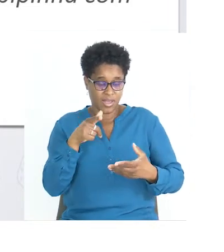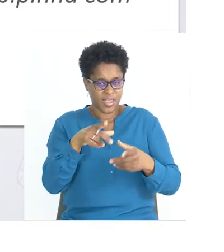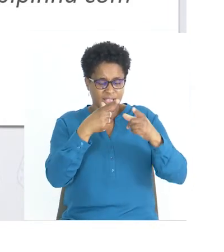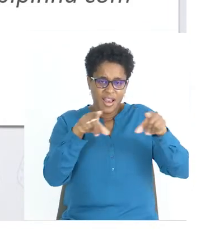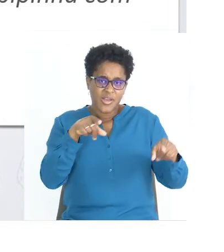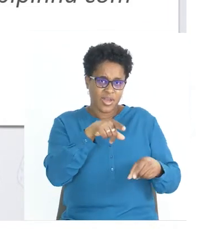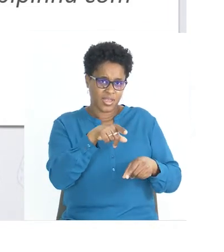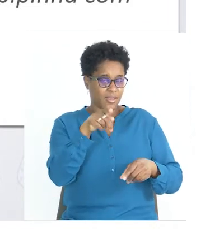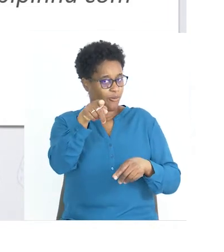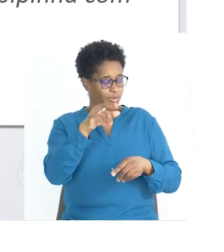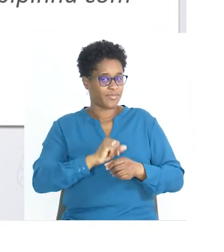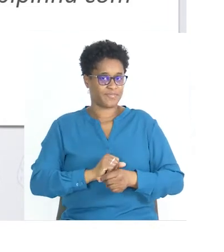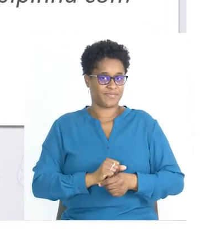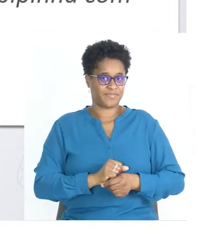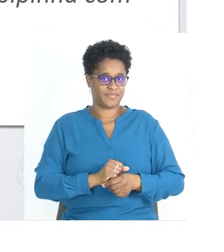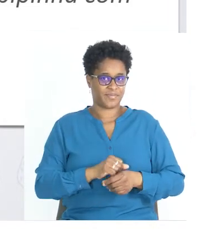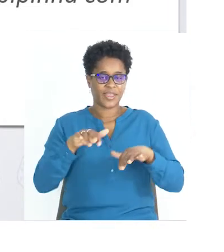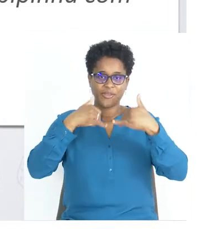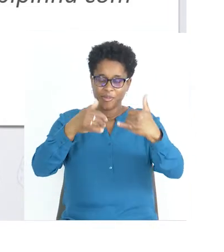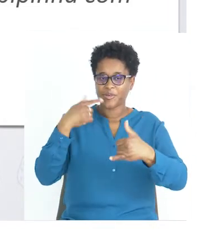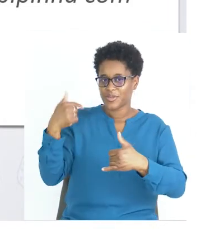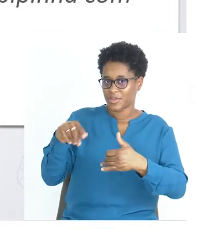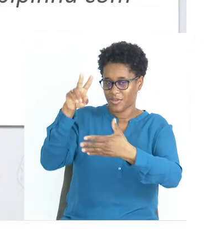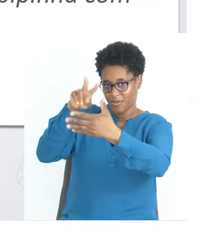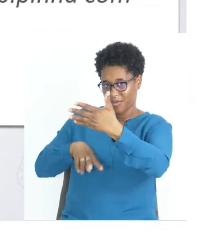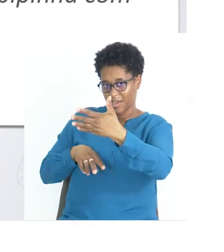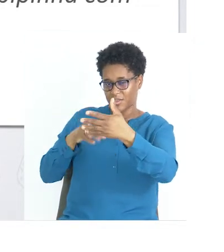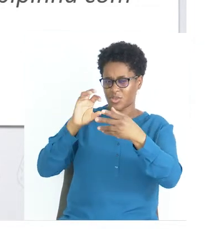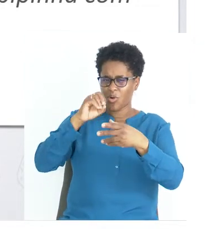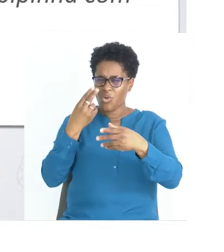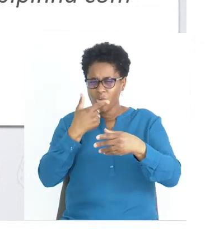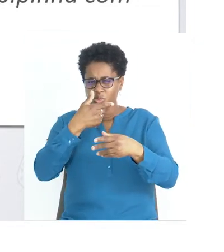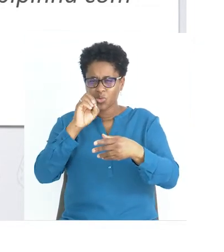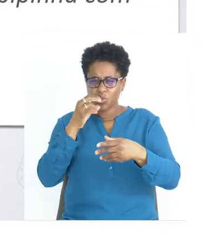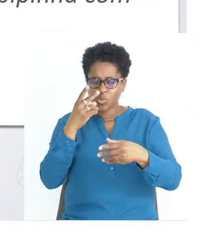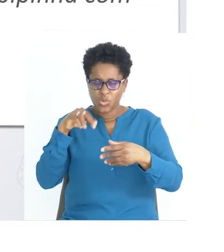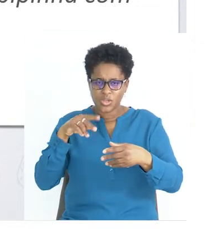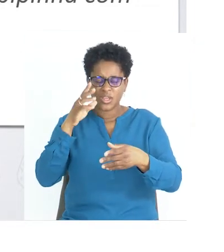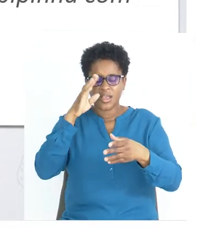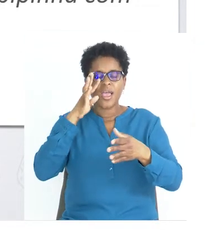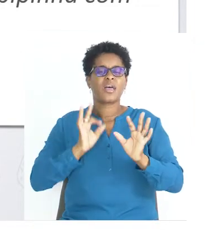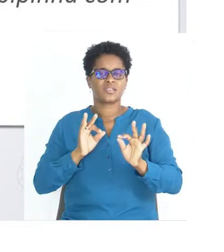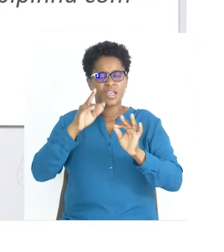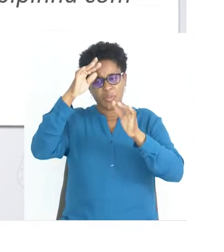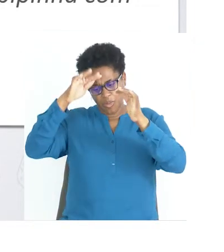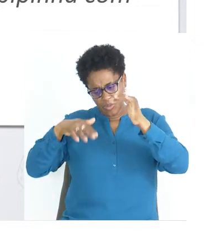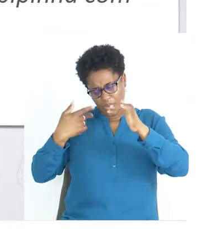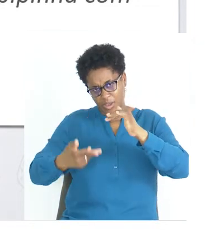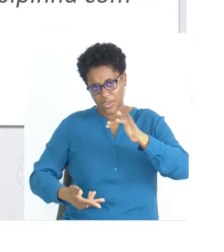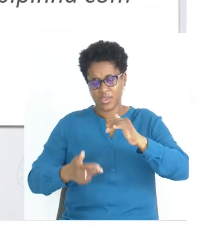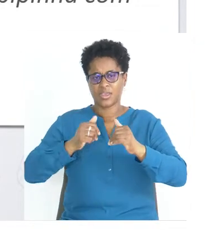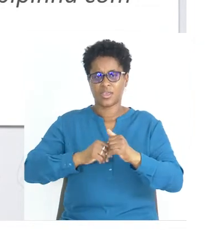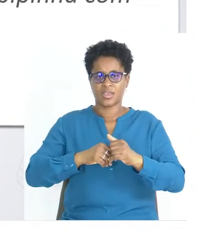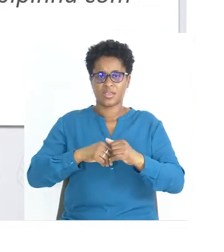Deste conta da linguagem ali? É contigo. Depois temos, no outono, assim que as sombras começavam a cair nas esparrelas,